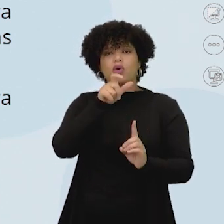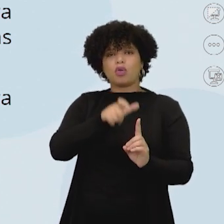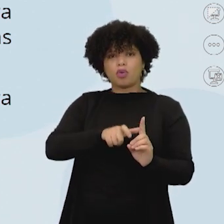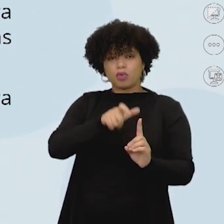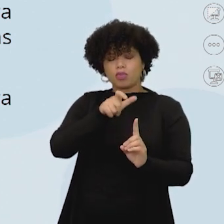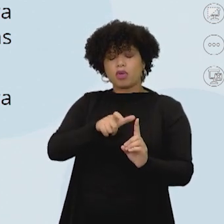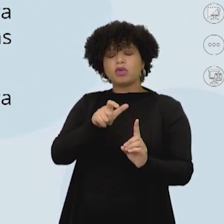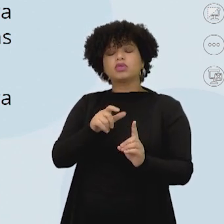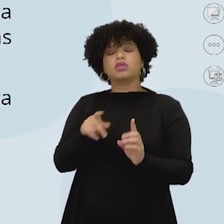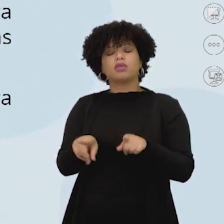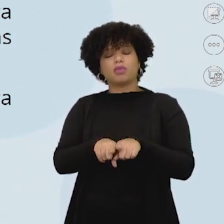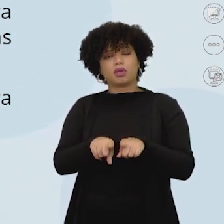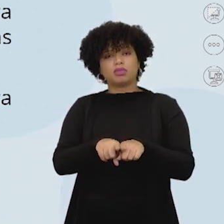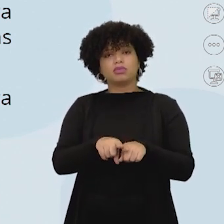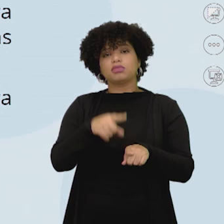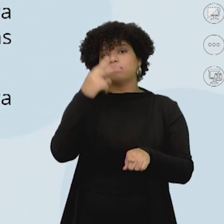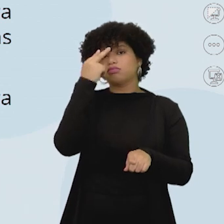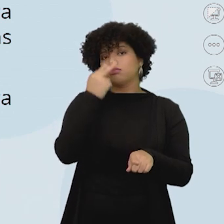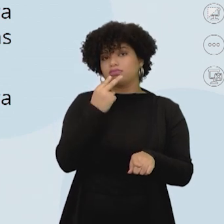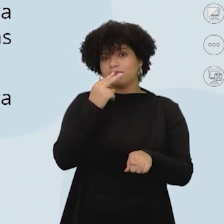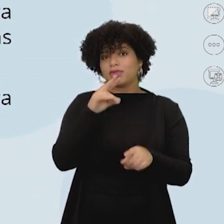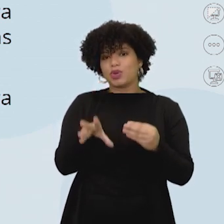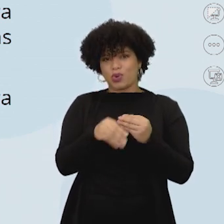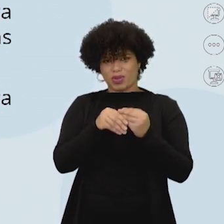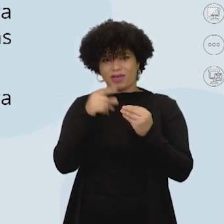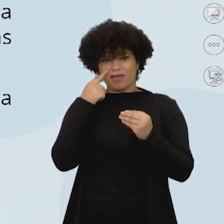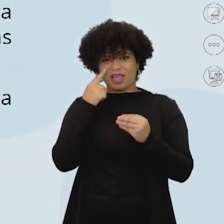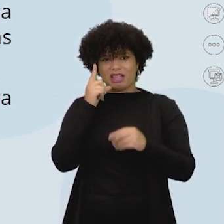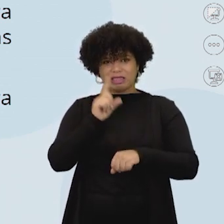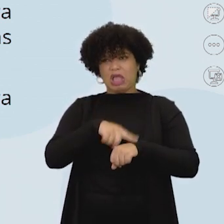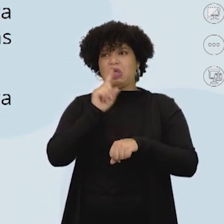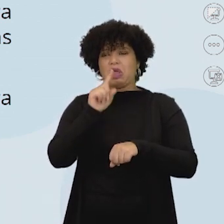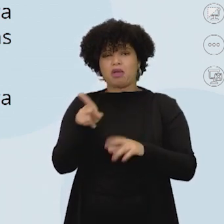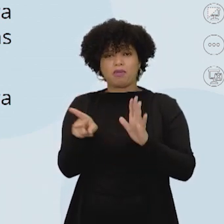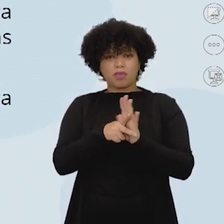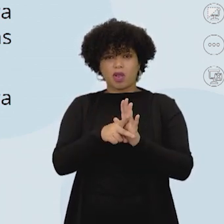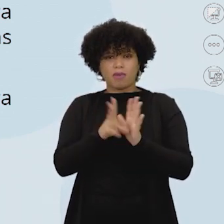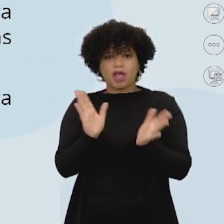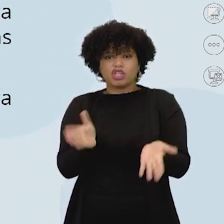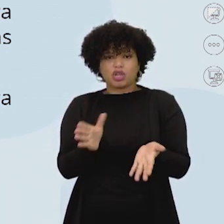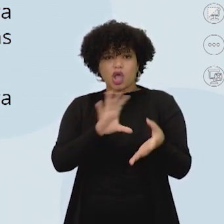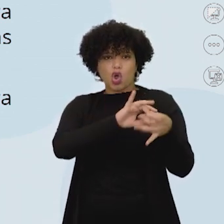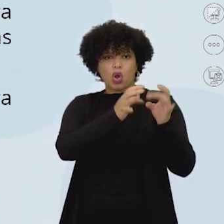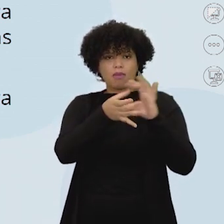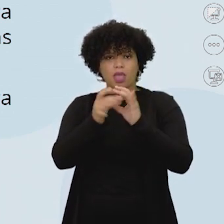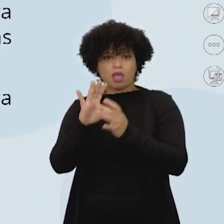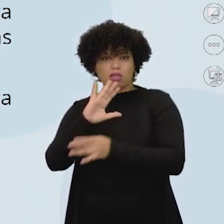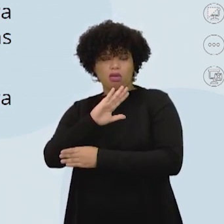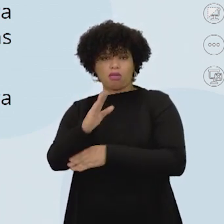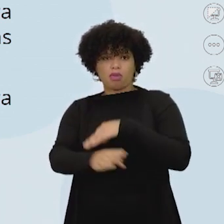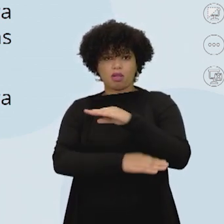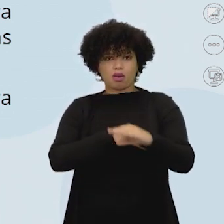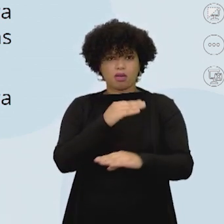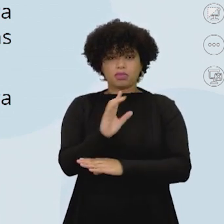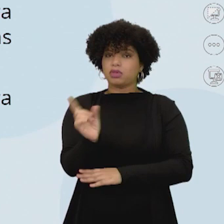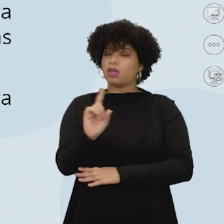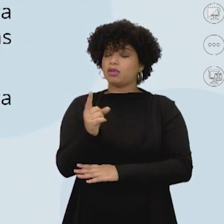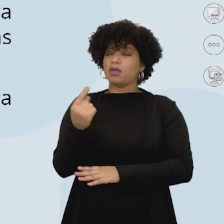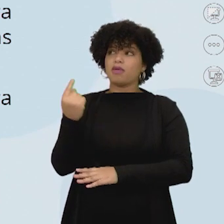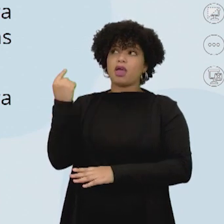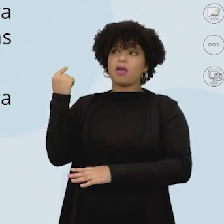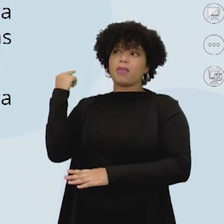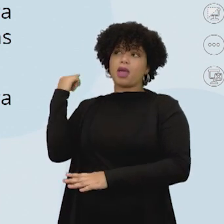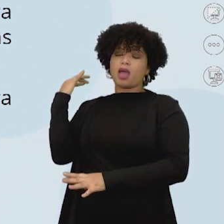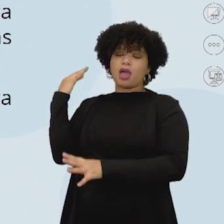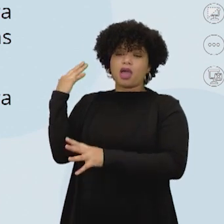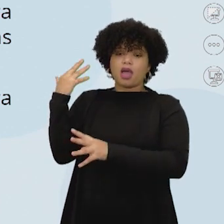com a deficiência visual. Então, não foi assim. Os esportes que nós vemos hoje começaram hoje. Vem esse